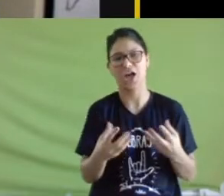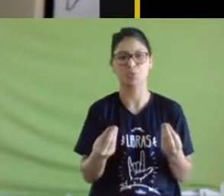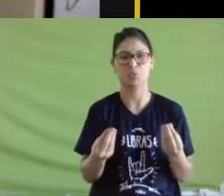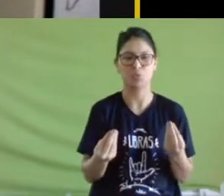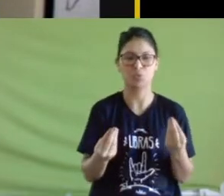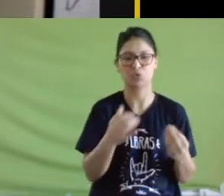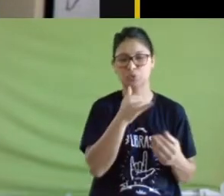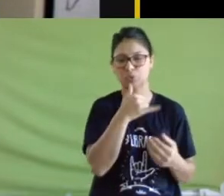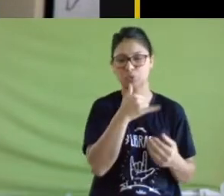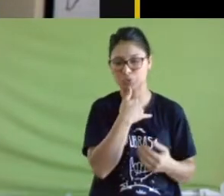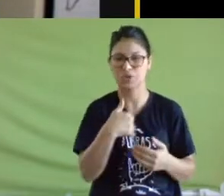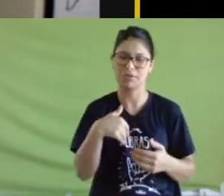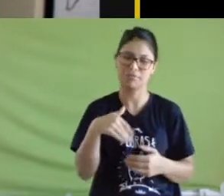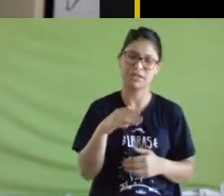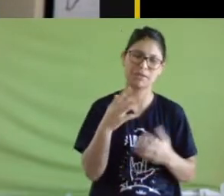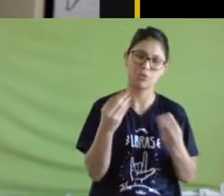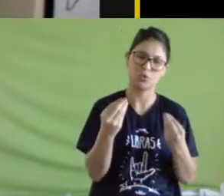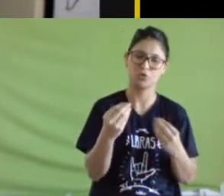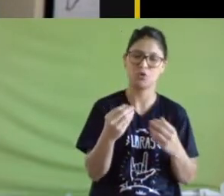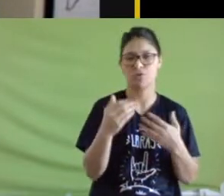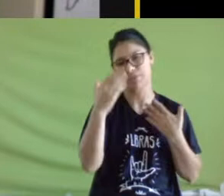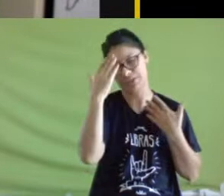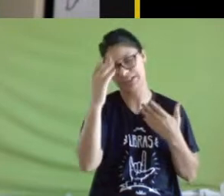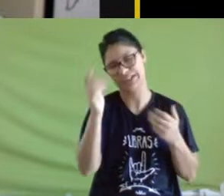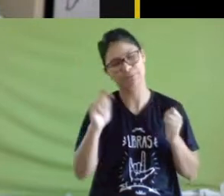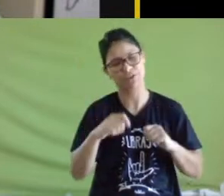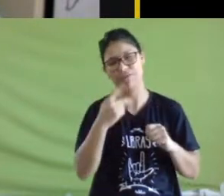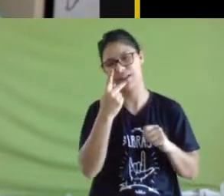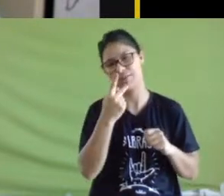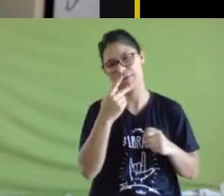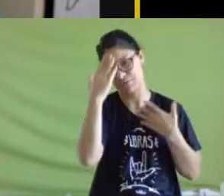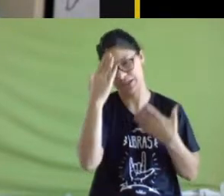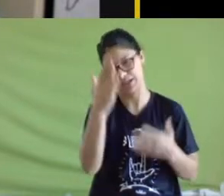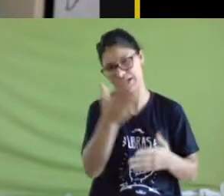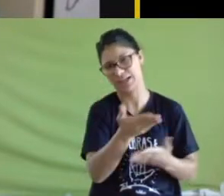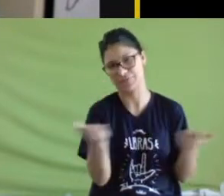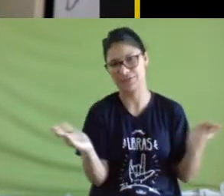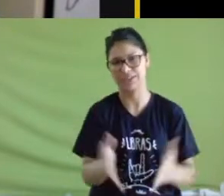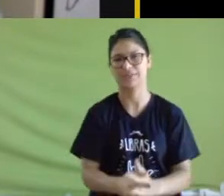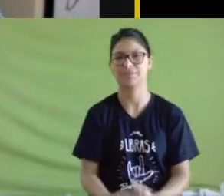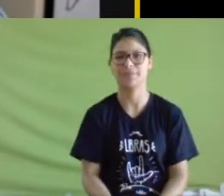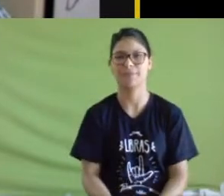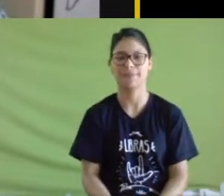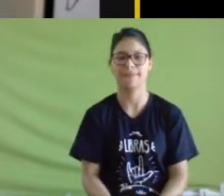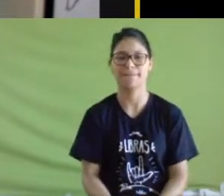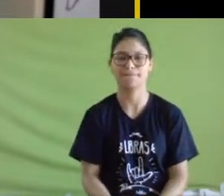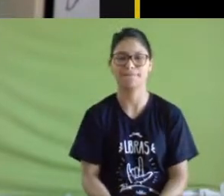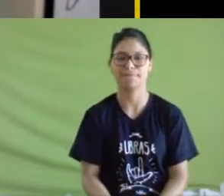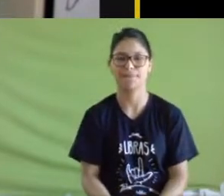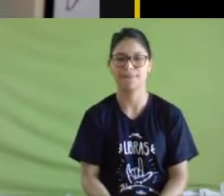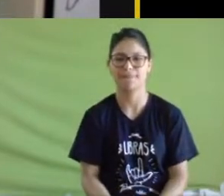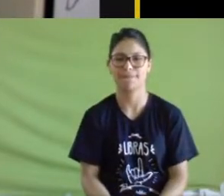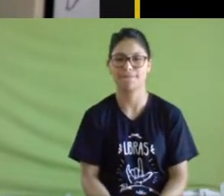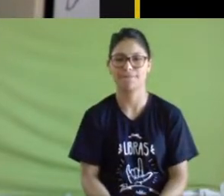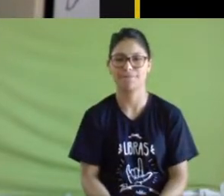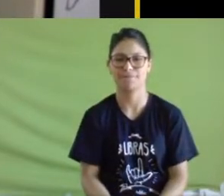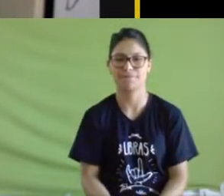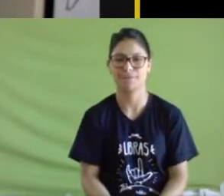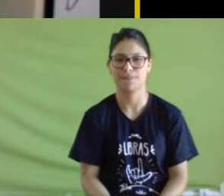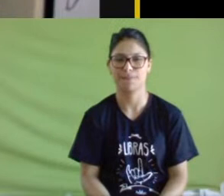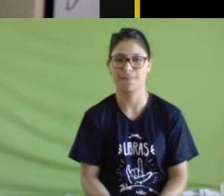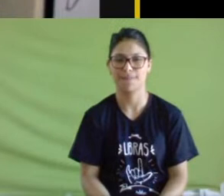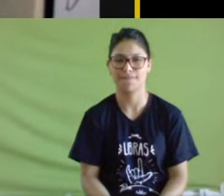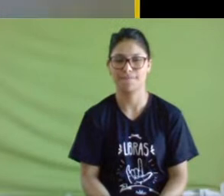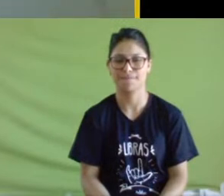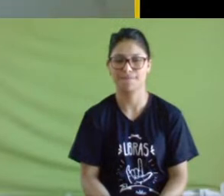é possível falar mais, por favor. Obrigado, Marcelo, obrigado a vocês. Muito obrigado, mais